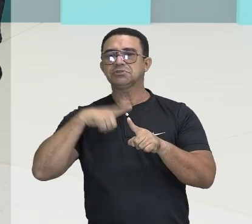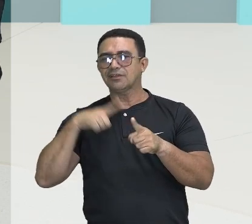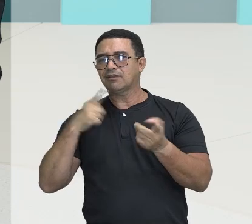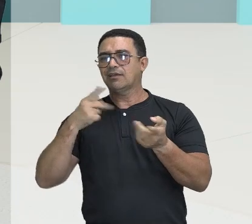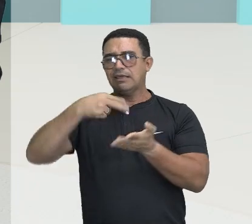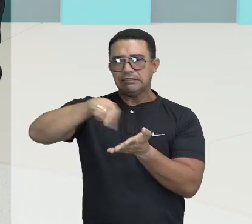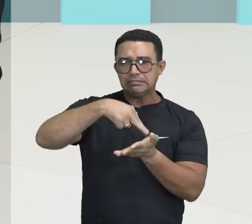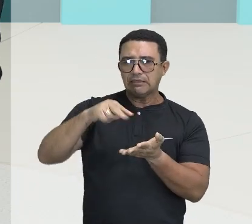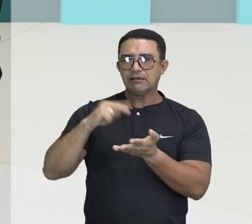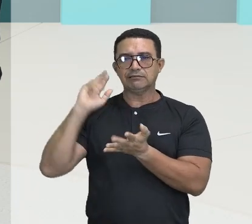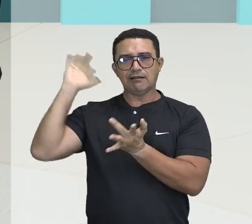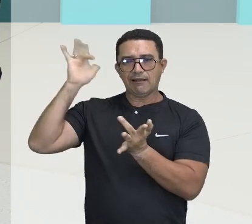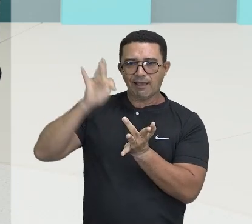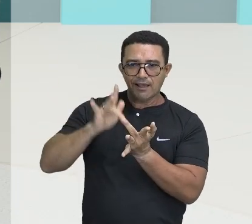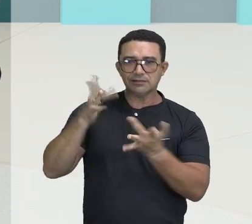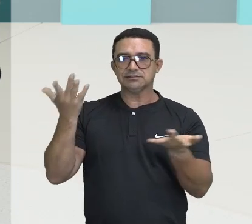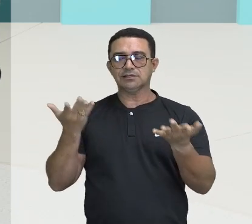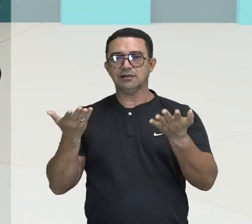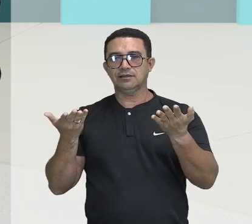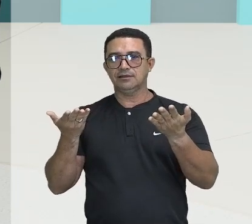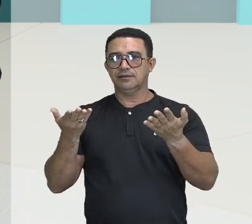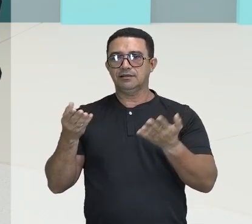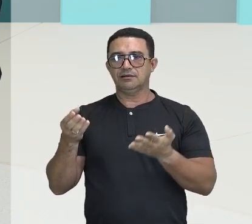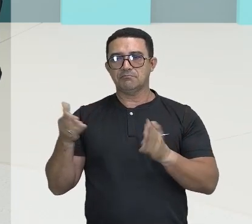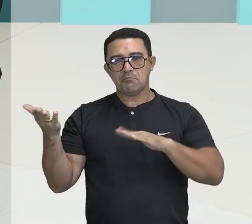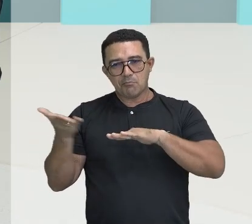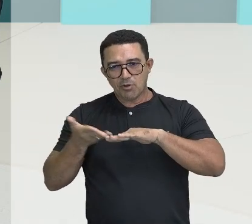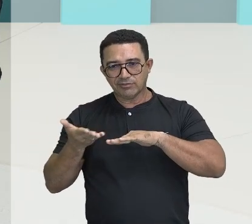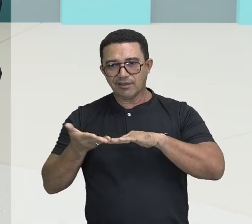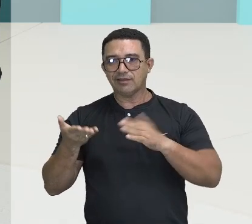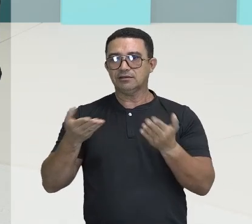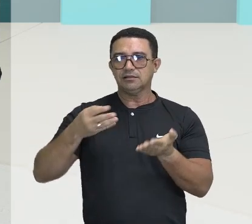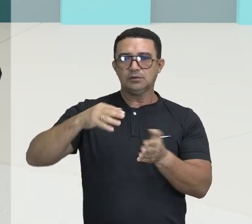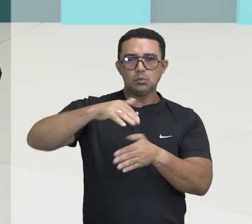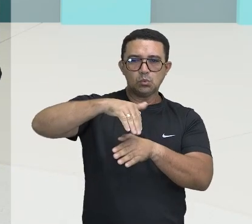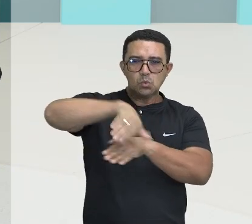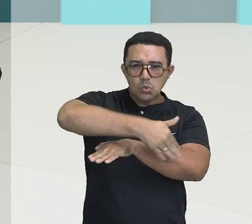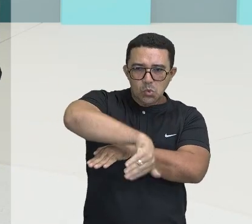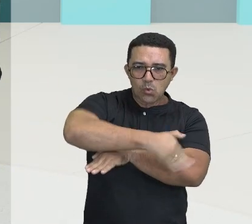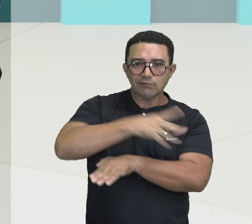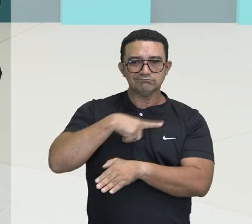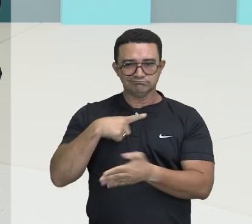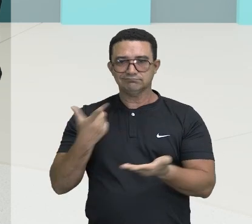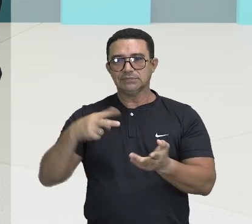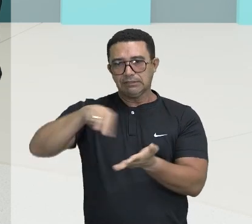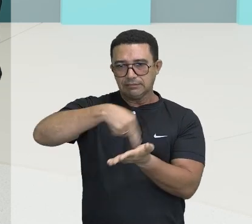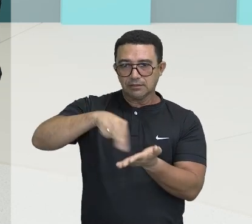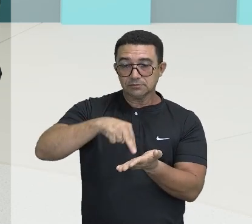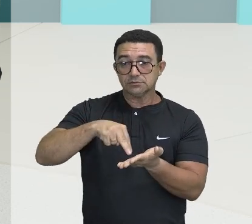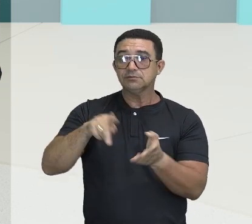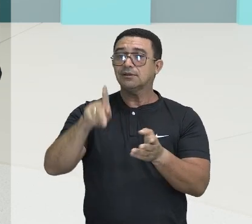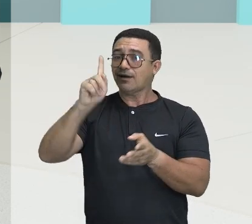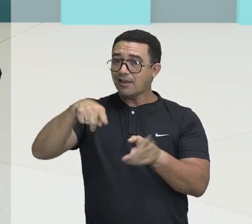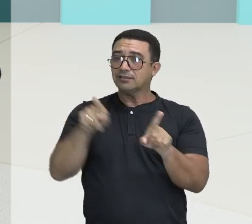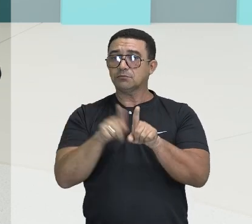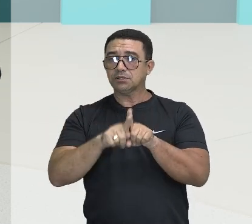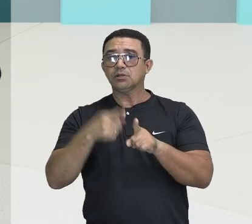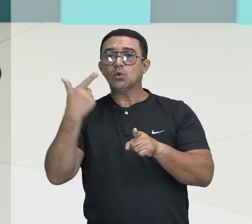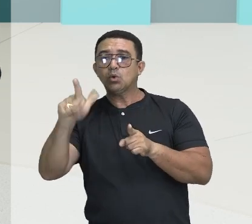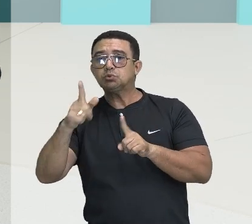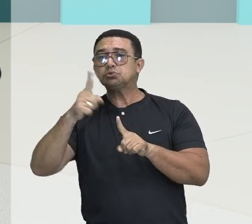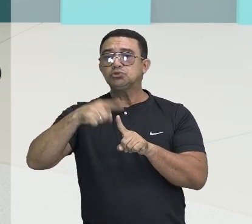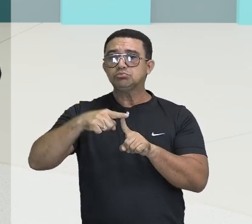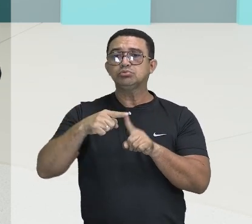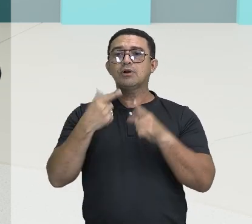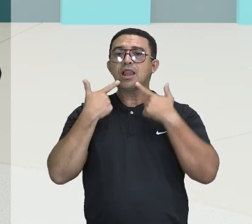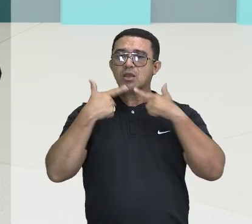clássica, a dança moderna, a dança de rua. E aqui também uma outra linguagem artística que é a